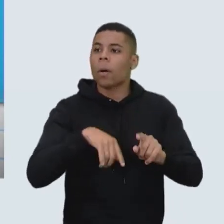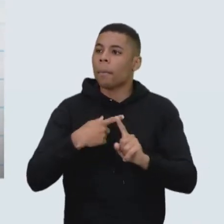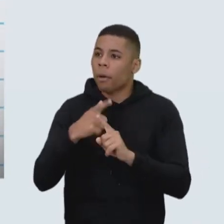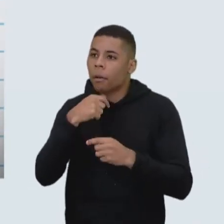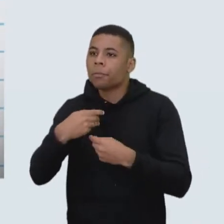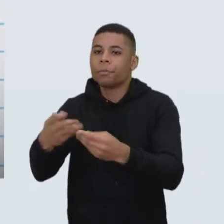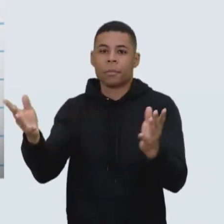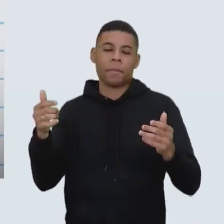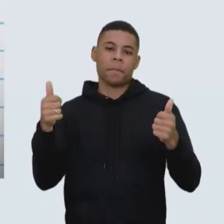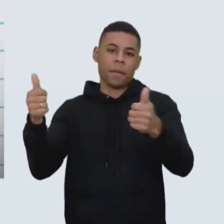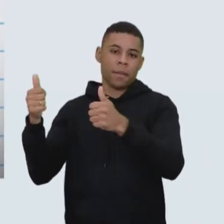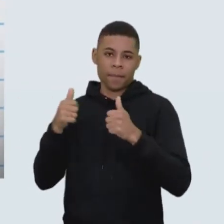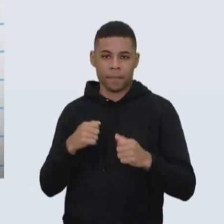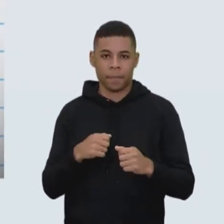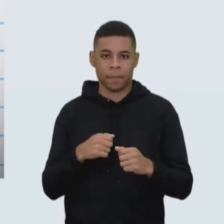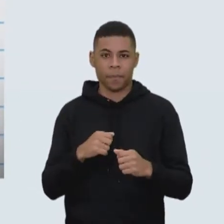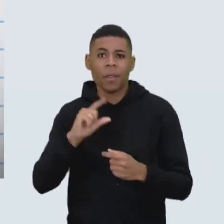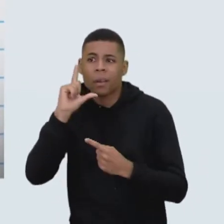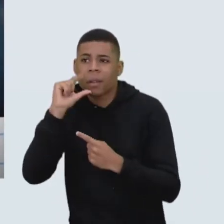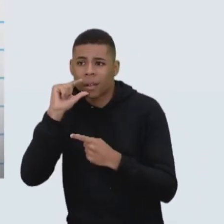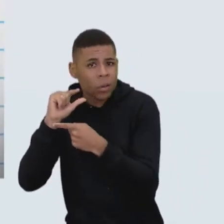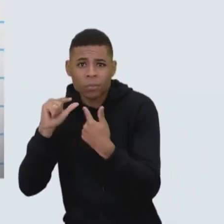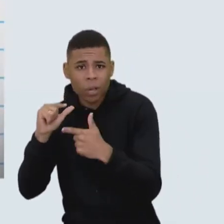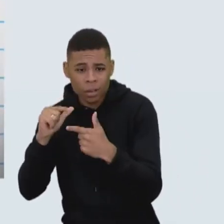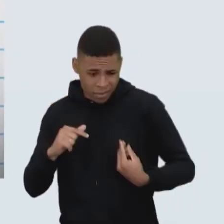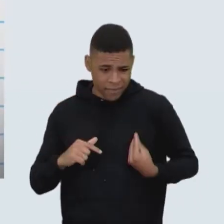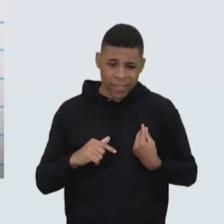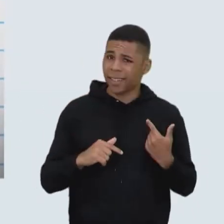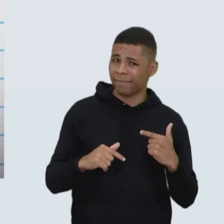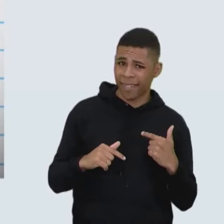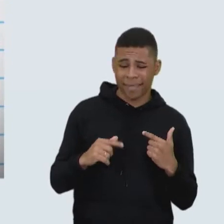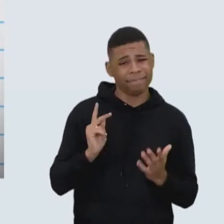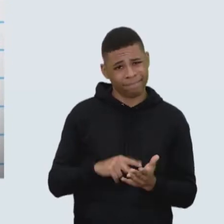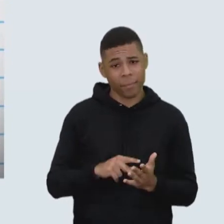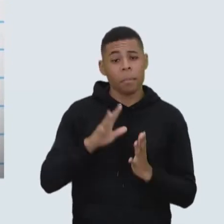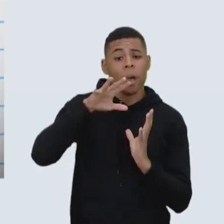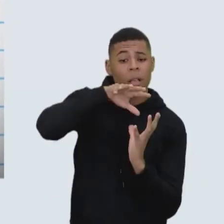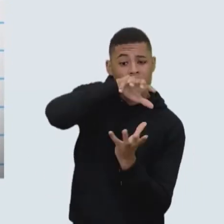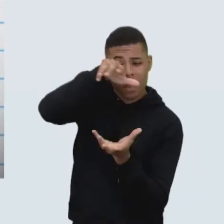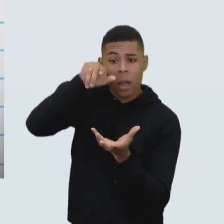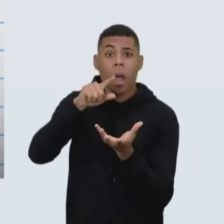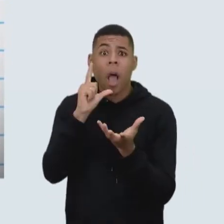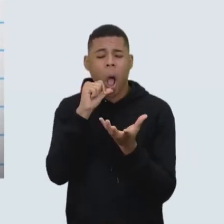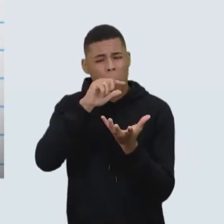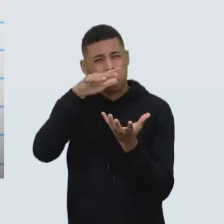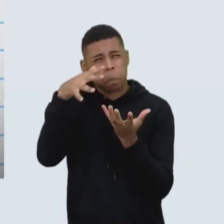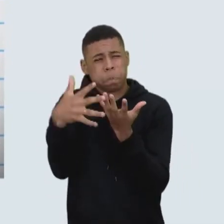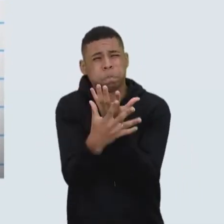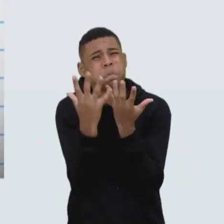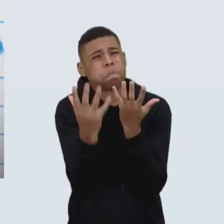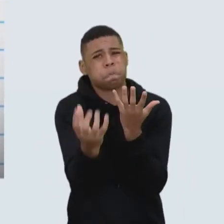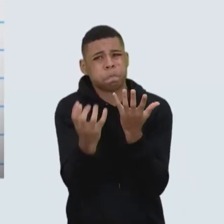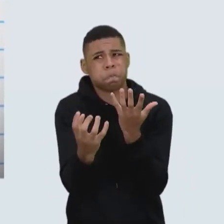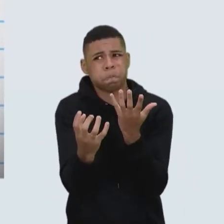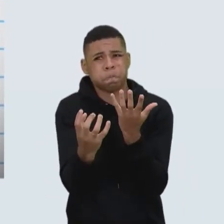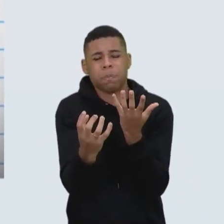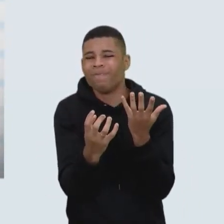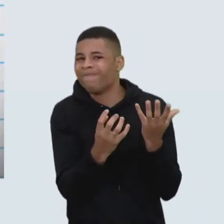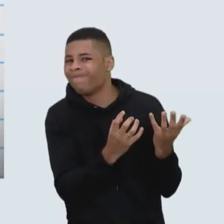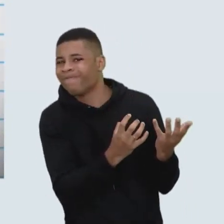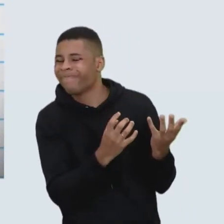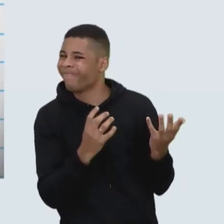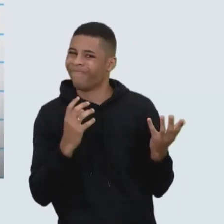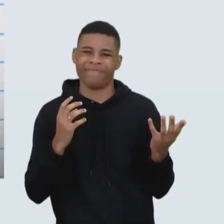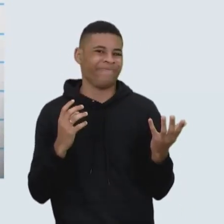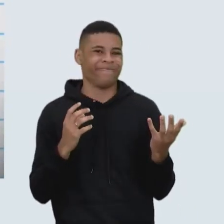todos. Sem água não há vida, isso é fato, mas a Terra é praticamente o planeta água. Nem tanto. Muito pouco